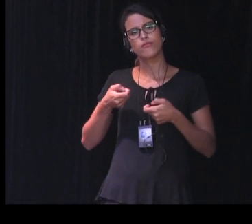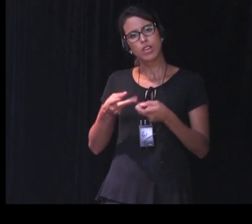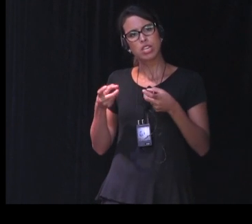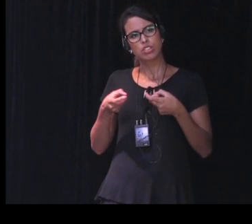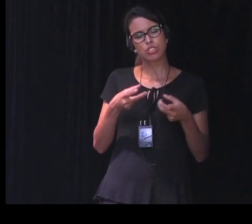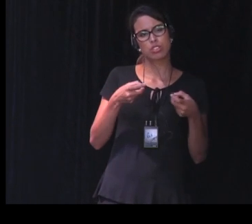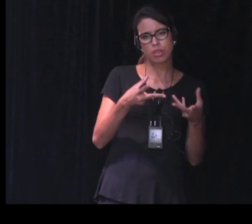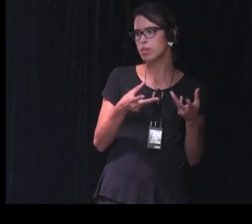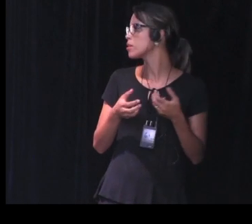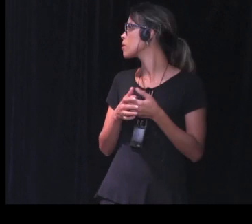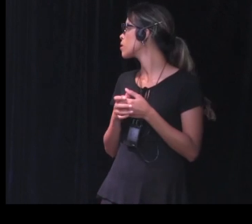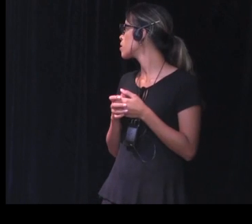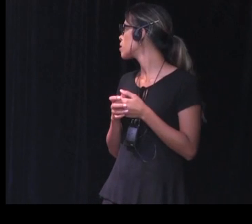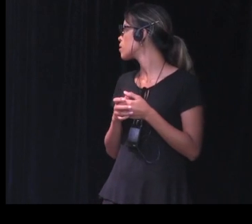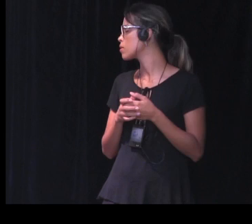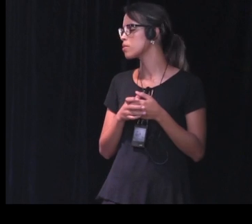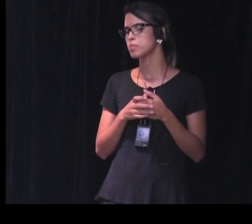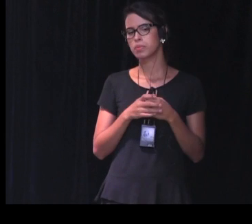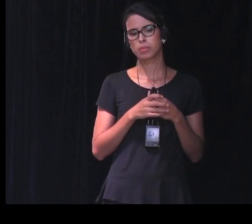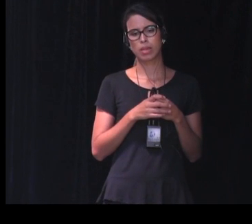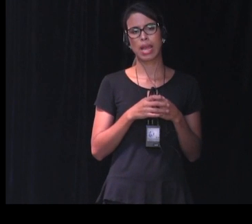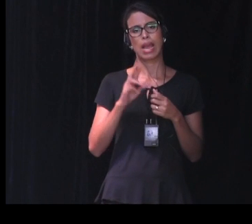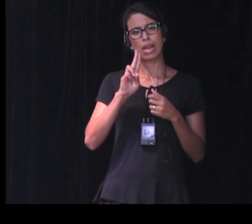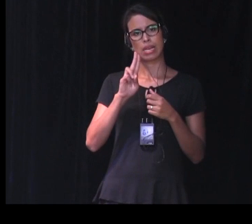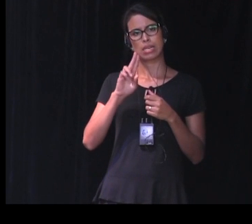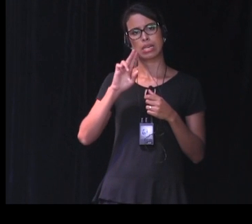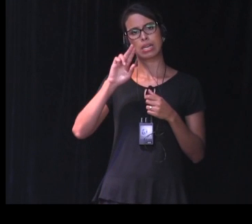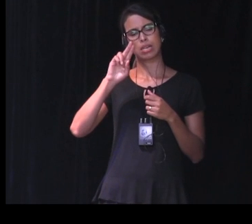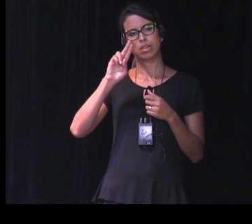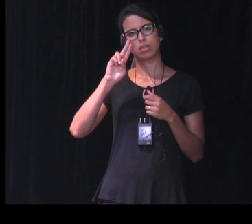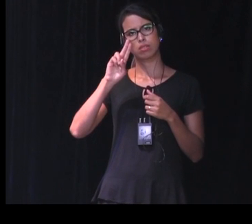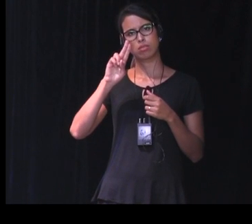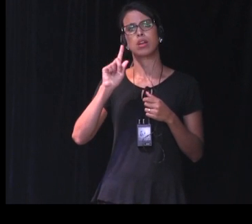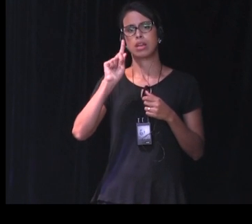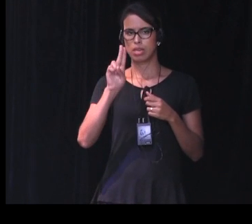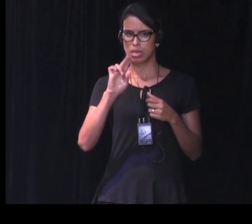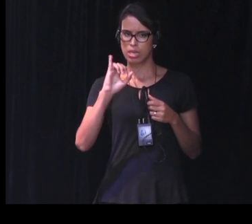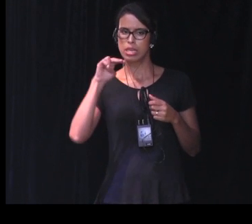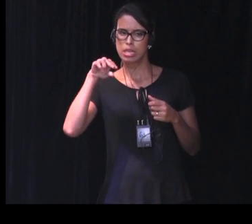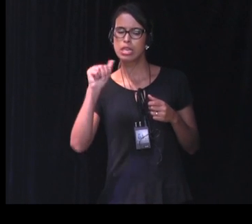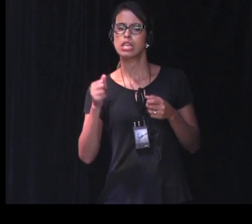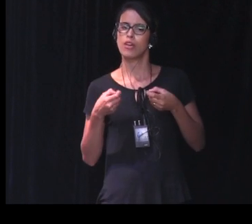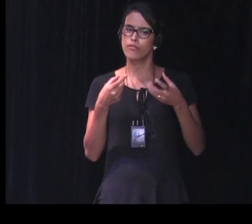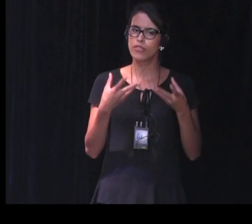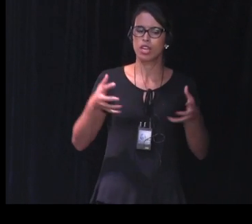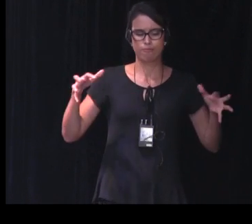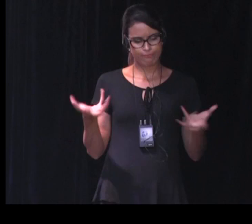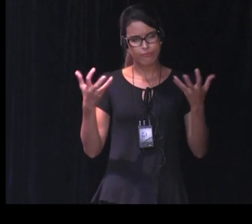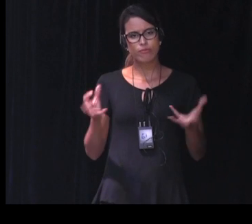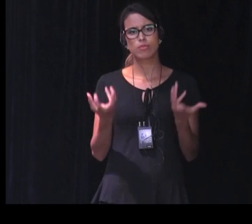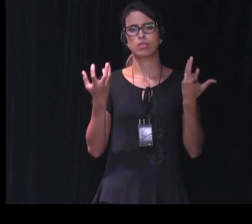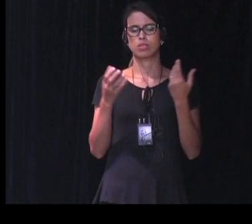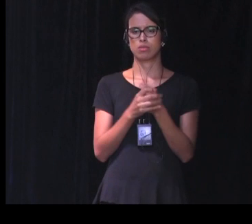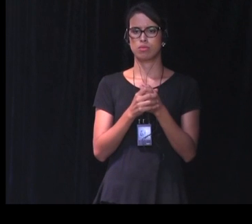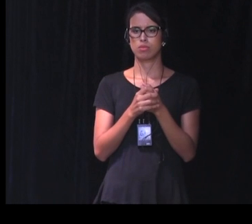vende, mas uma coisa que vai se transformando em alguma coisa moderna. O que se faz com toda a fruta e verdura que